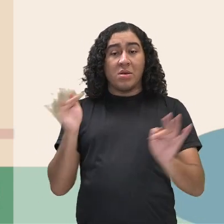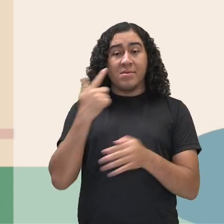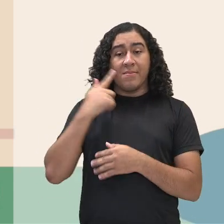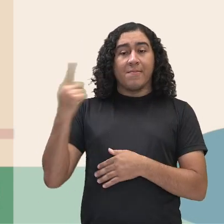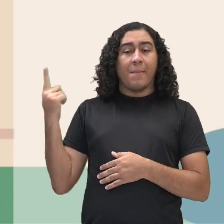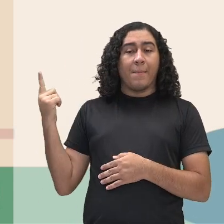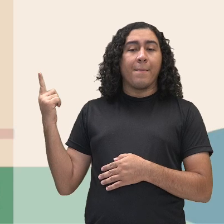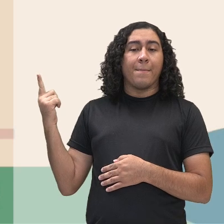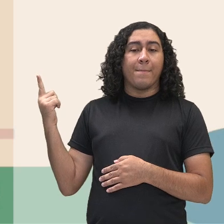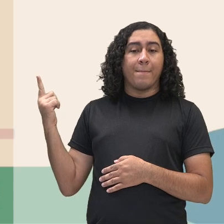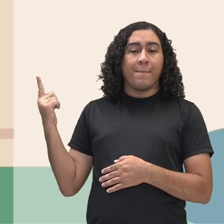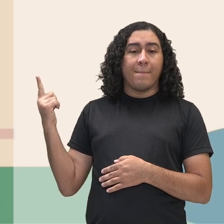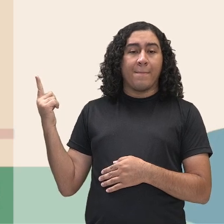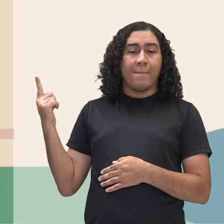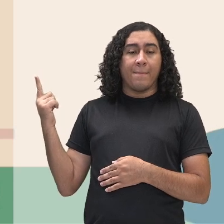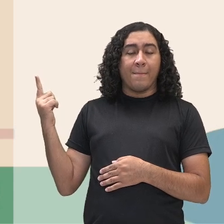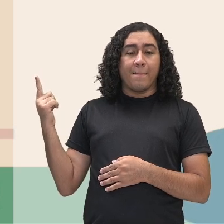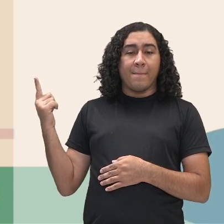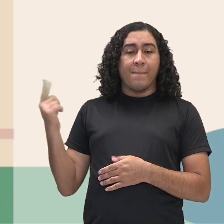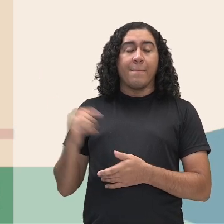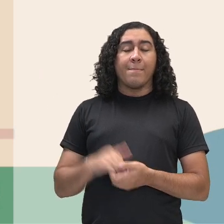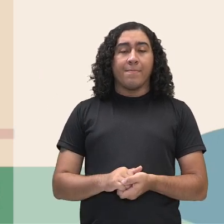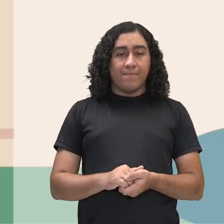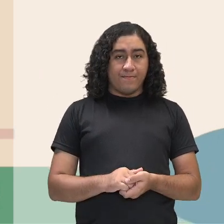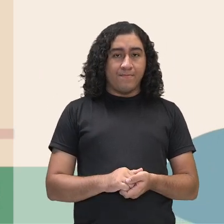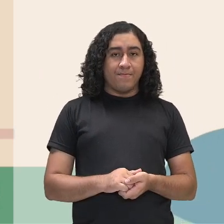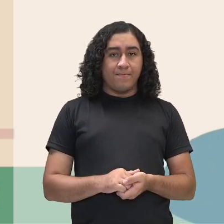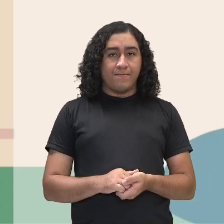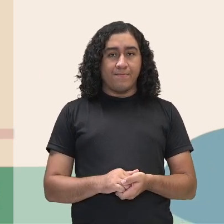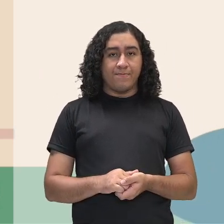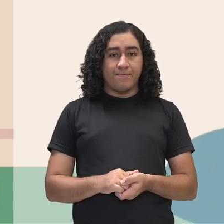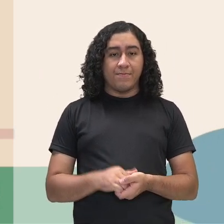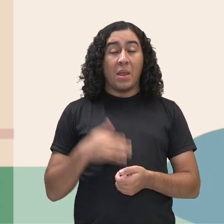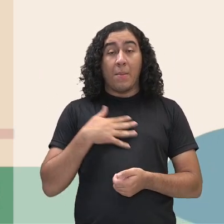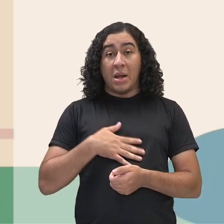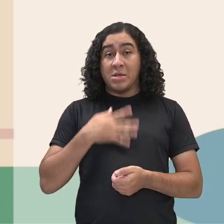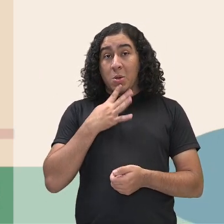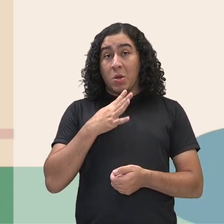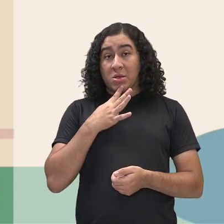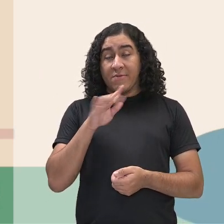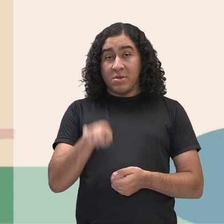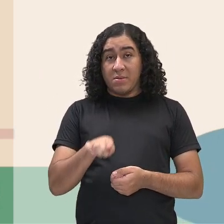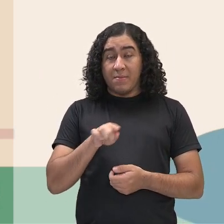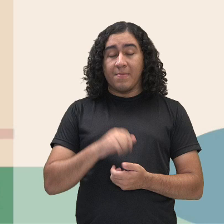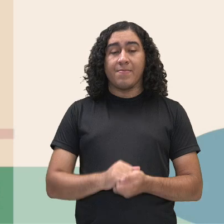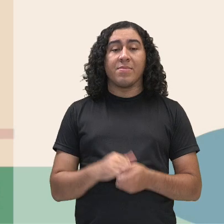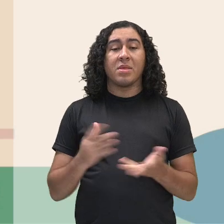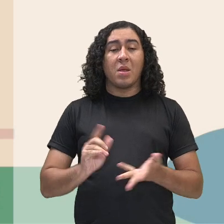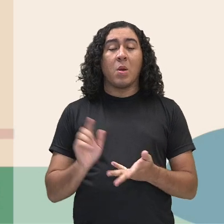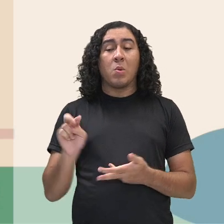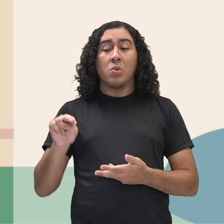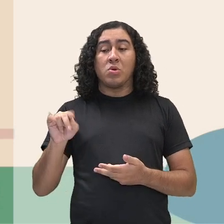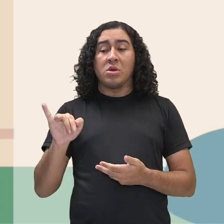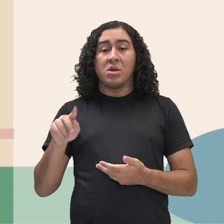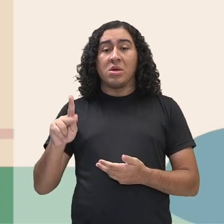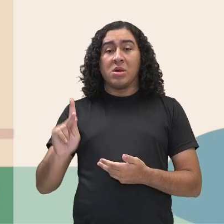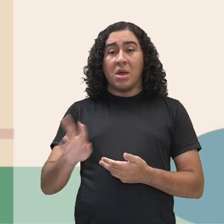conhecer você. Nice to meet you. Nice to meet you, prazer em conhecer você. Agora, o Nick respondeu o seguinte,